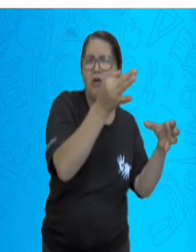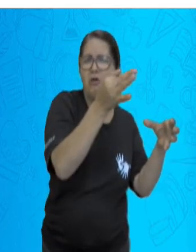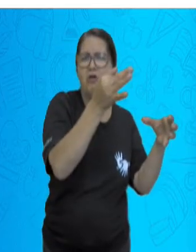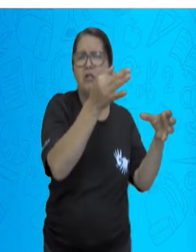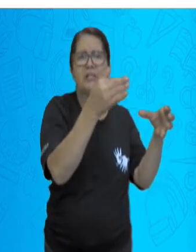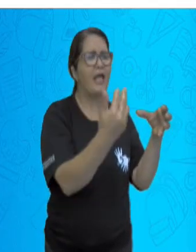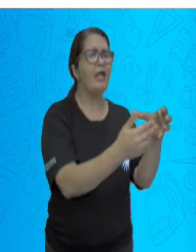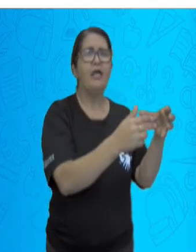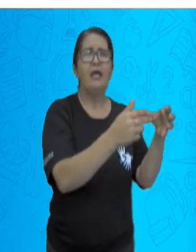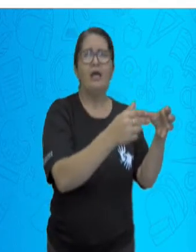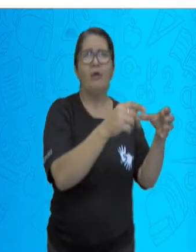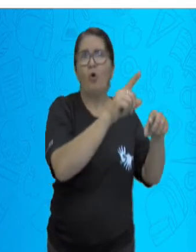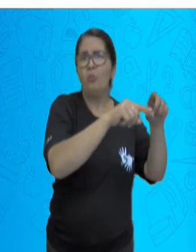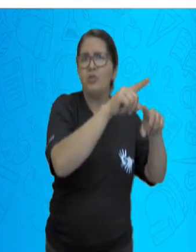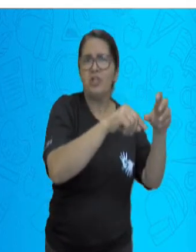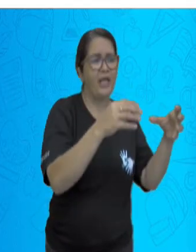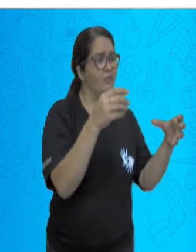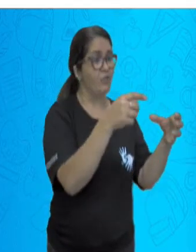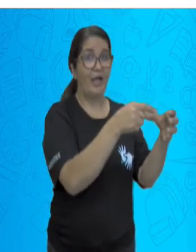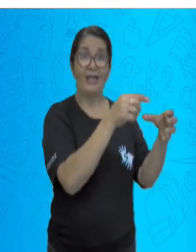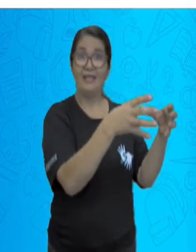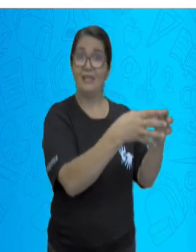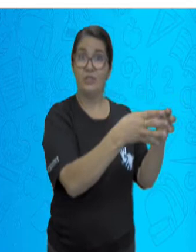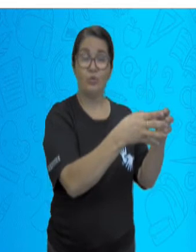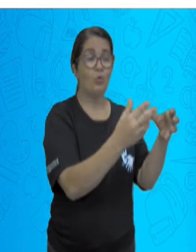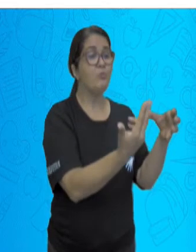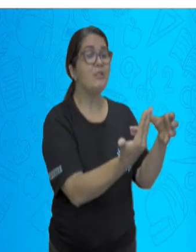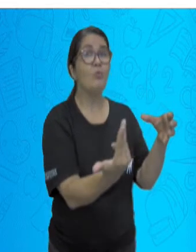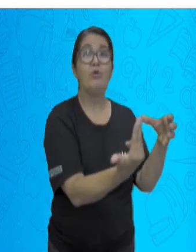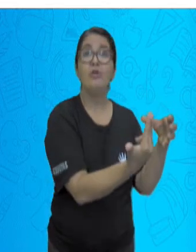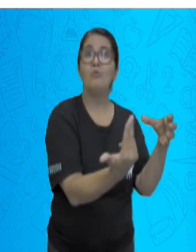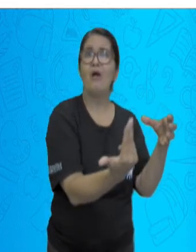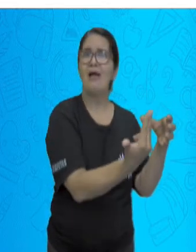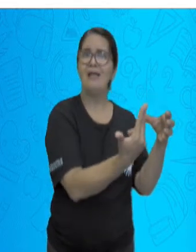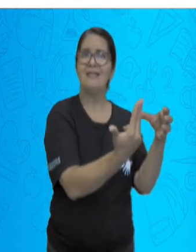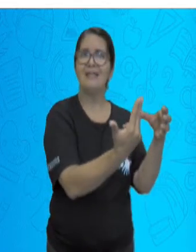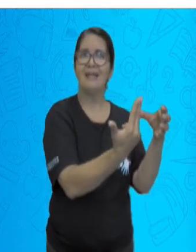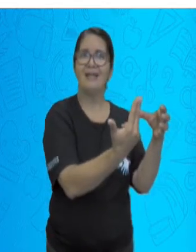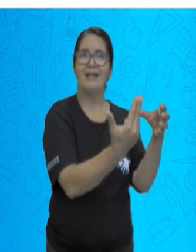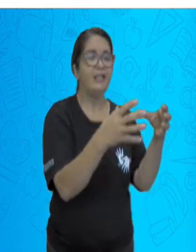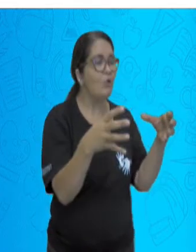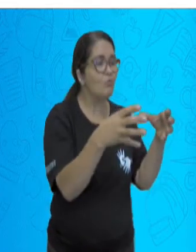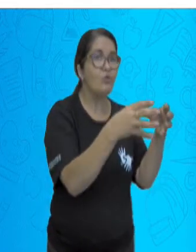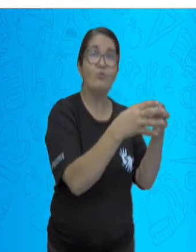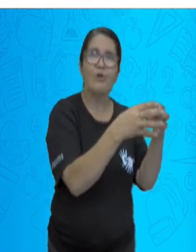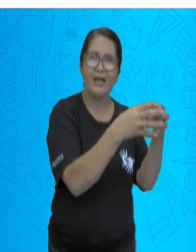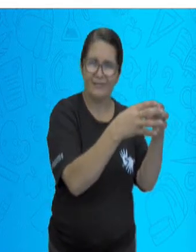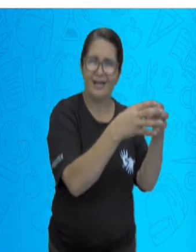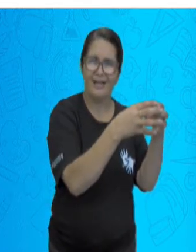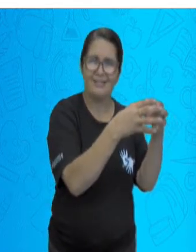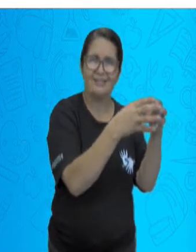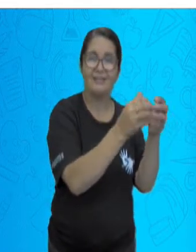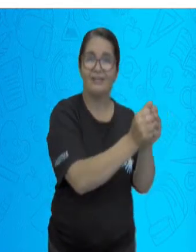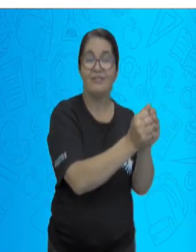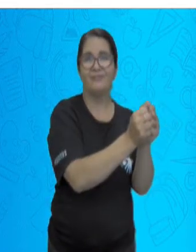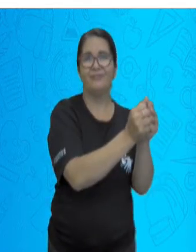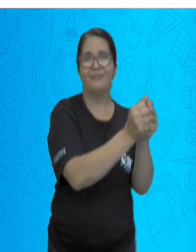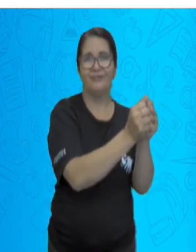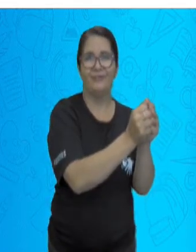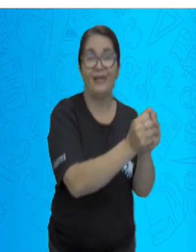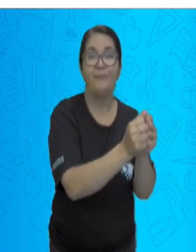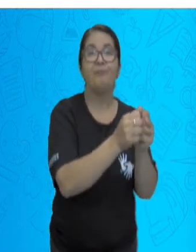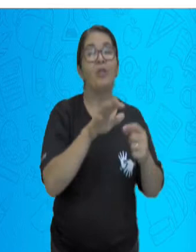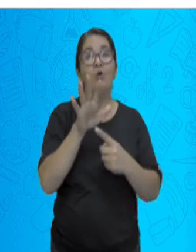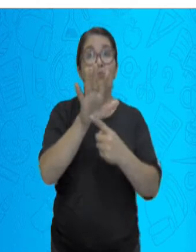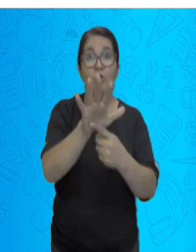O coletivo, é interessante observar que o substantivo, ele fica no singular, mesmo apresentando